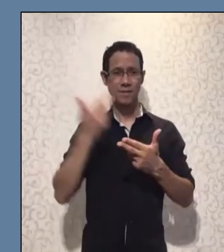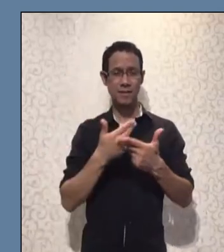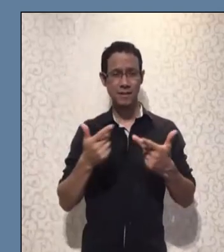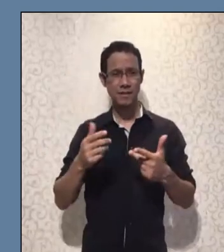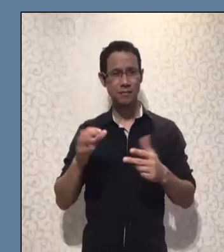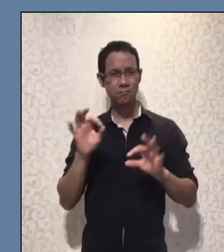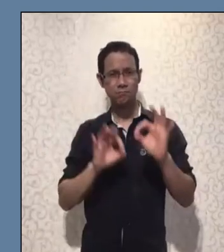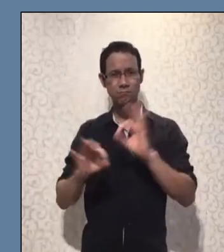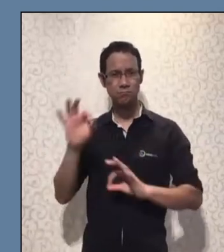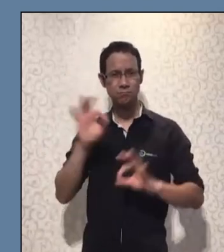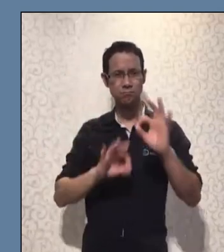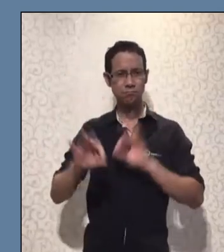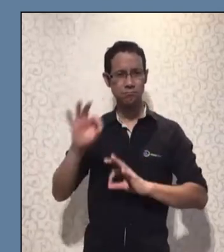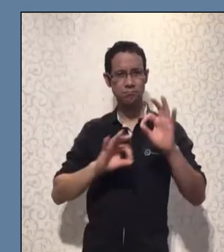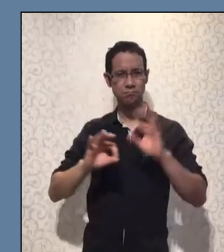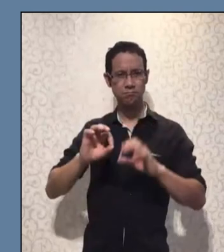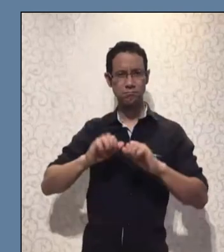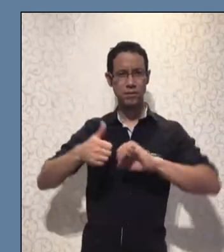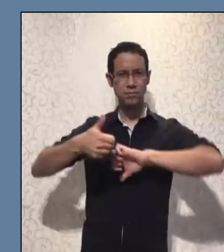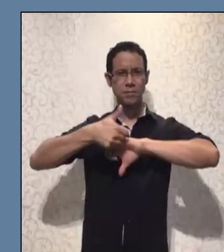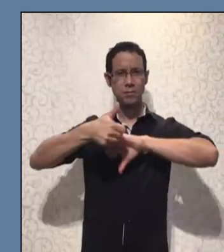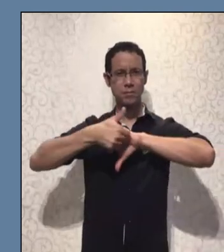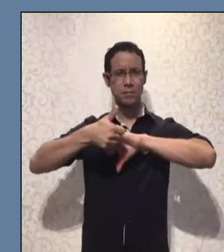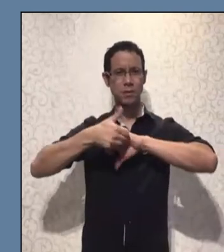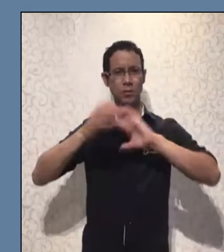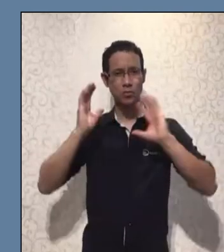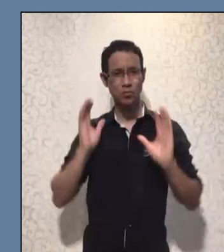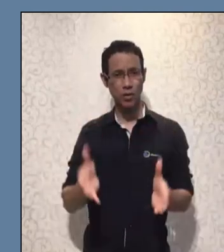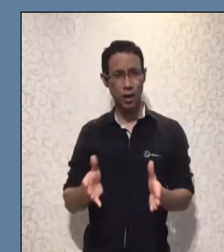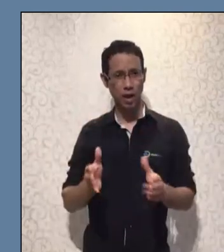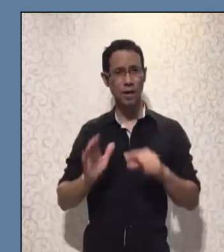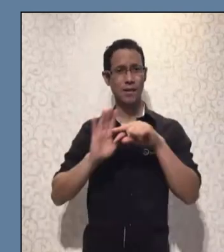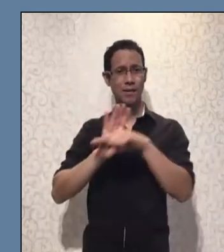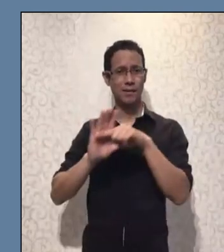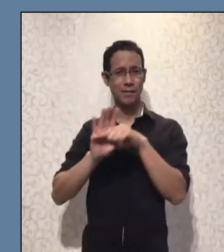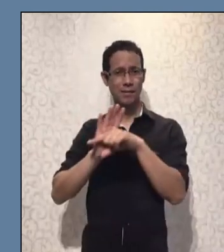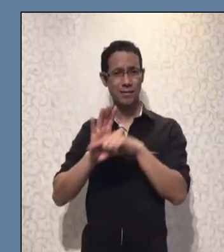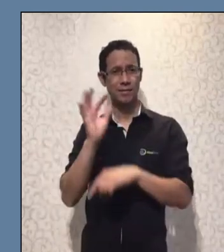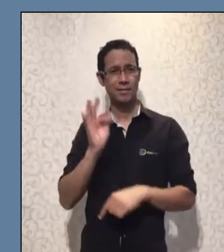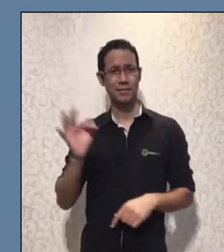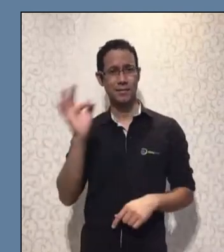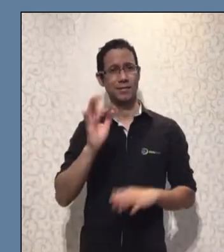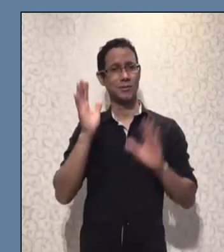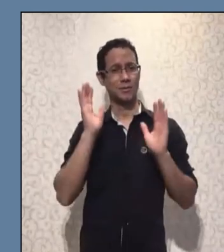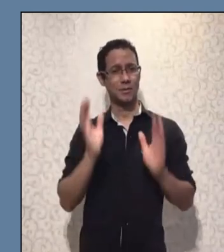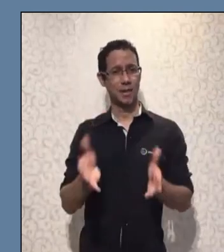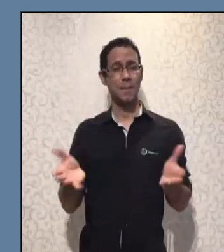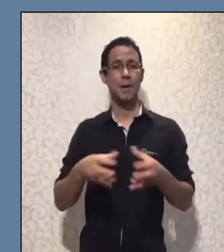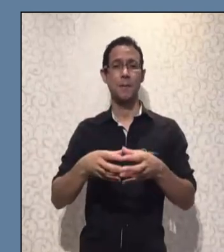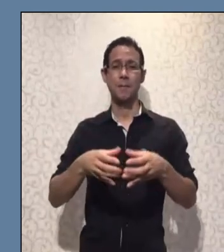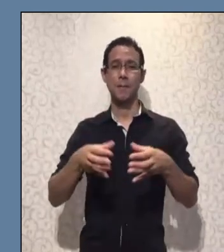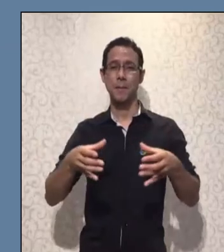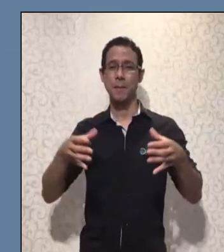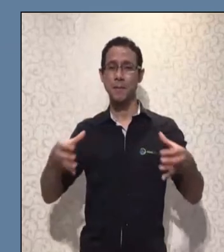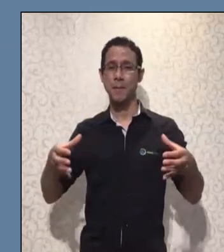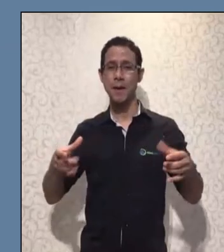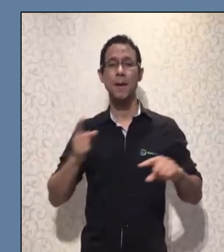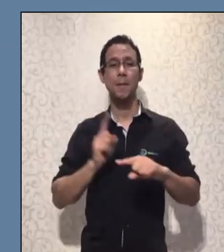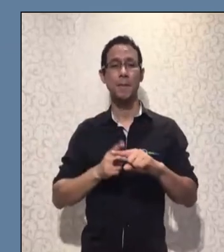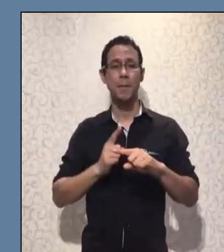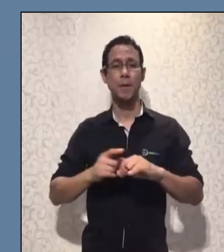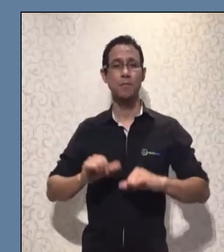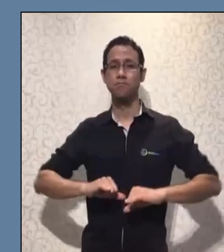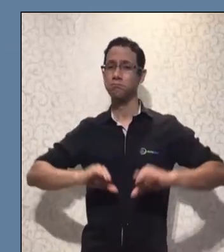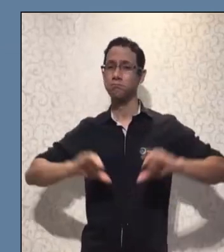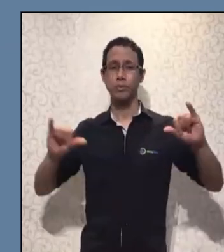né, e que já era mobilizado em pesquisas acadêmicas, mas que se expande graças à difusão na web de maneira